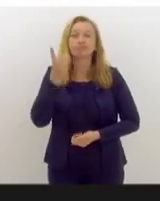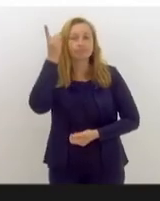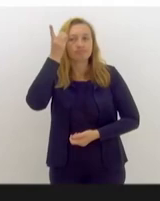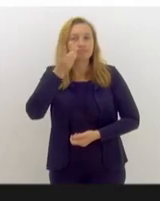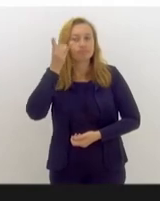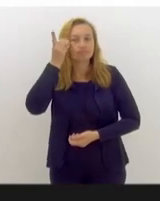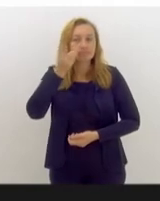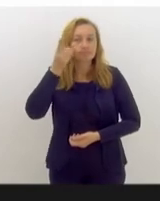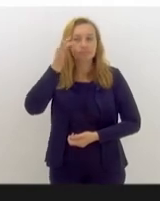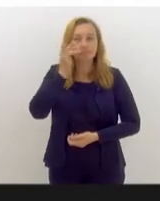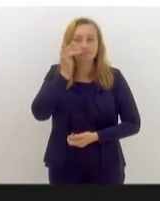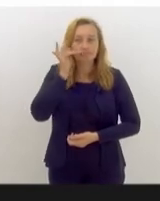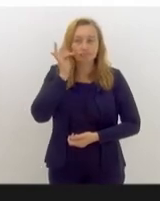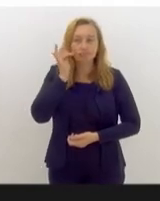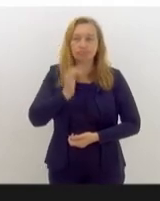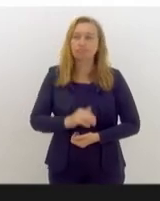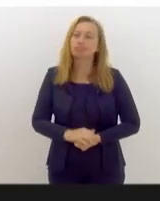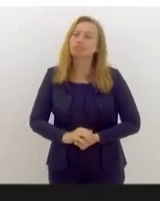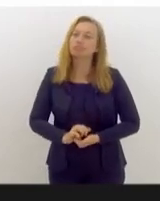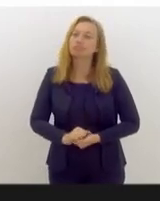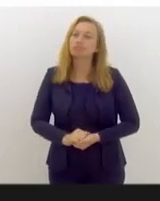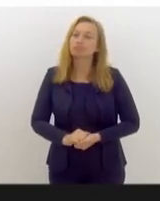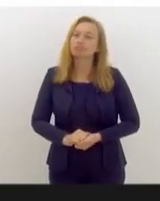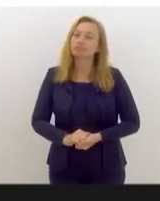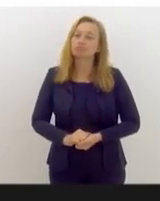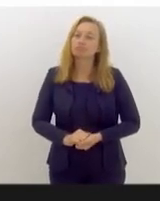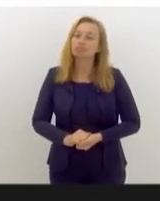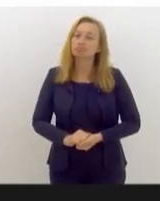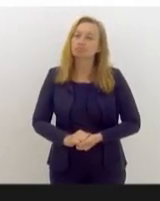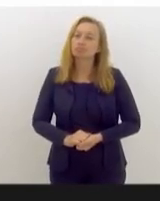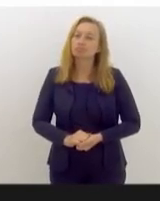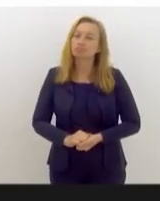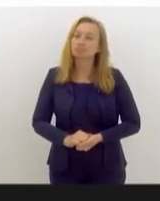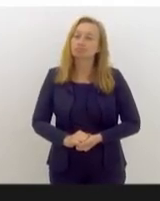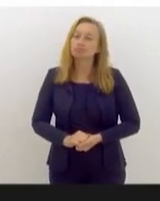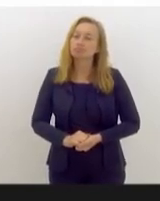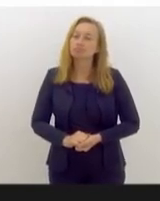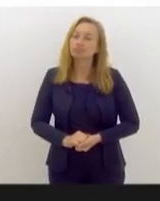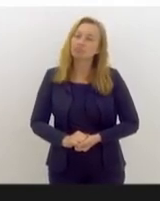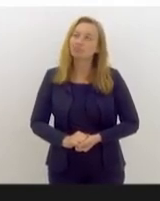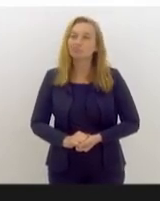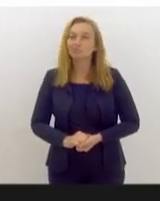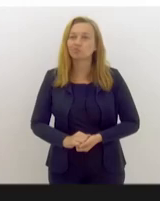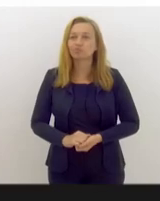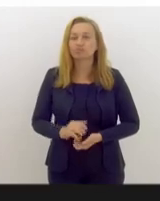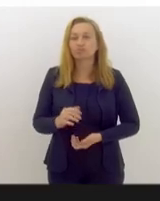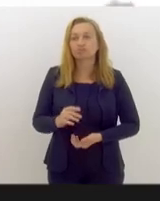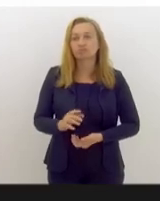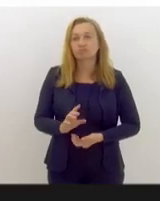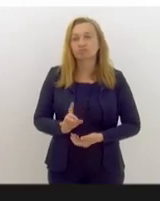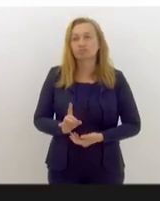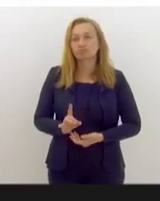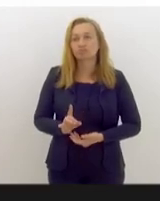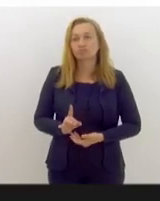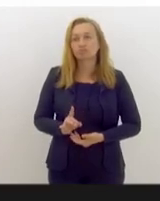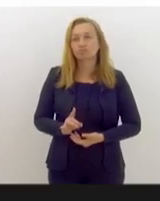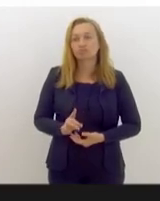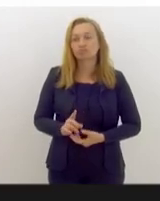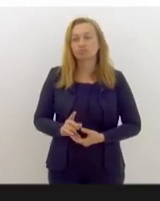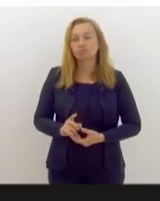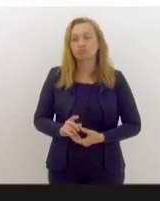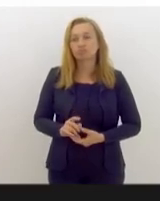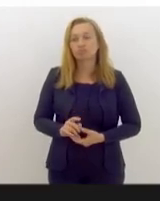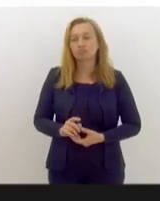deputado Flávio, talvez até não seja aqui